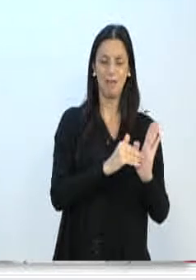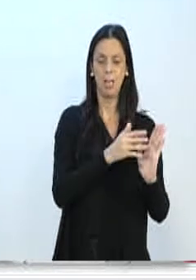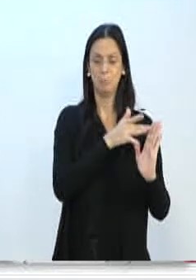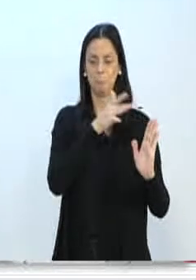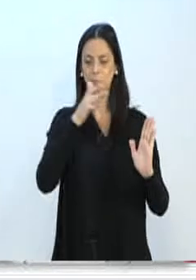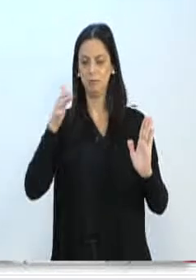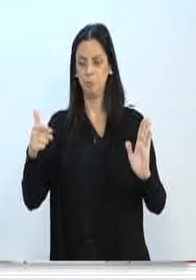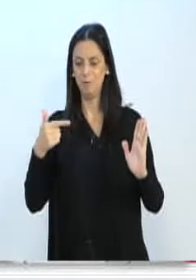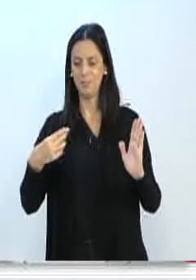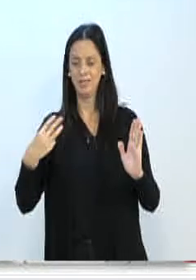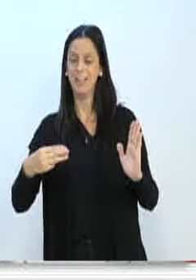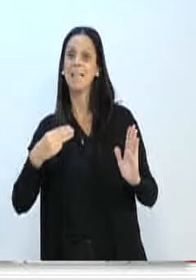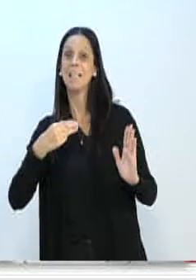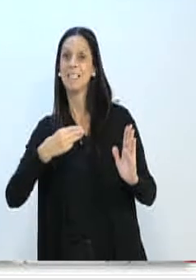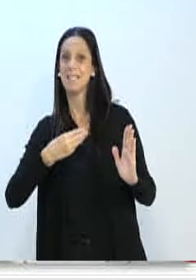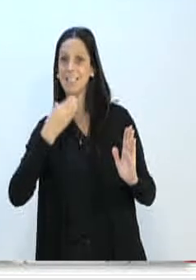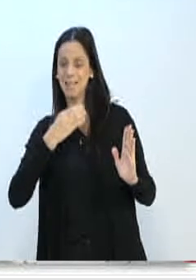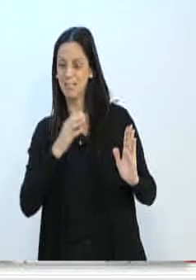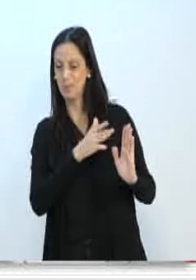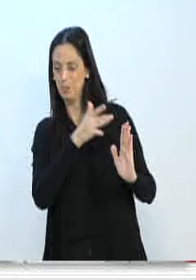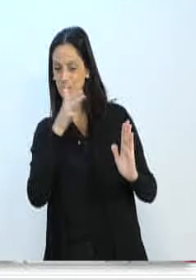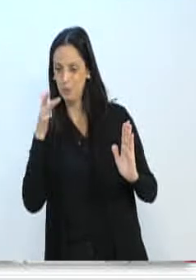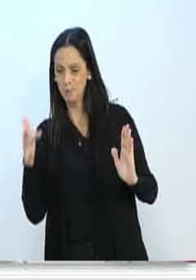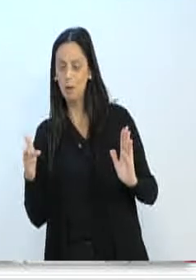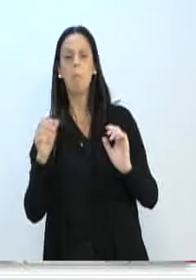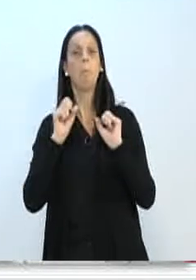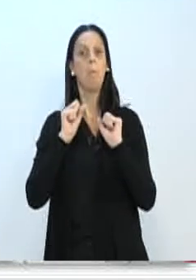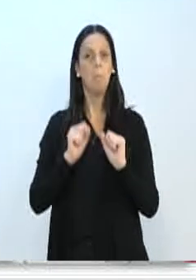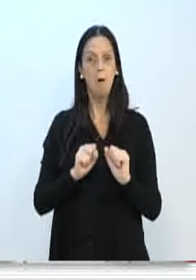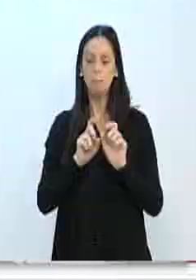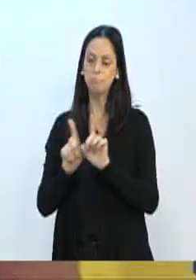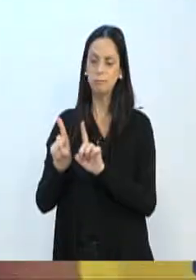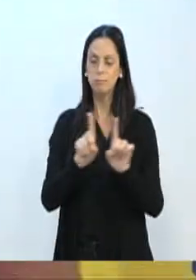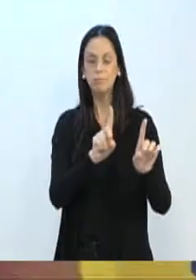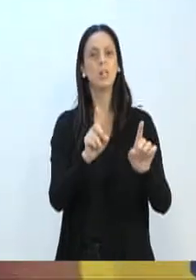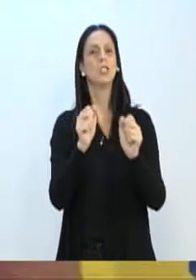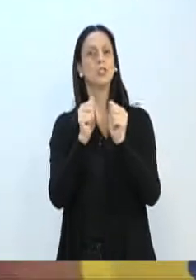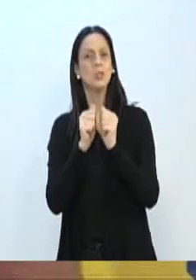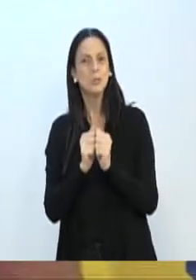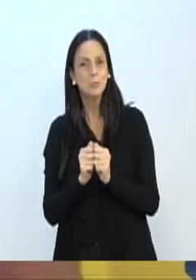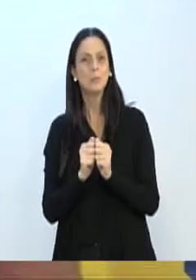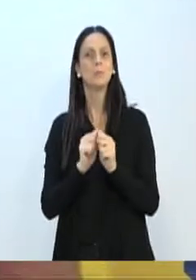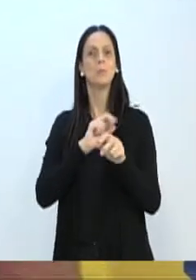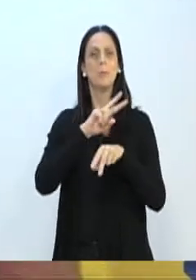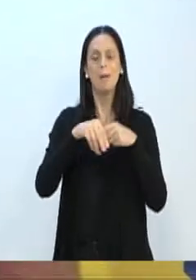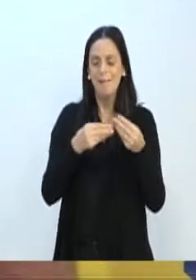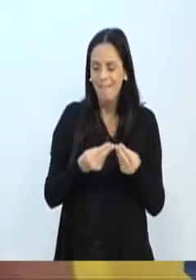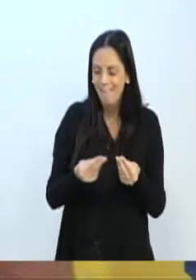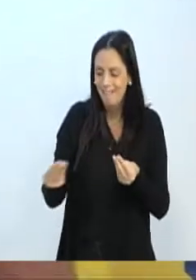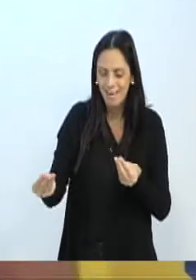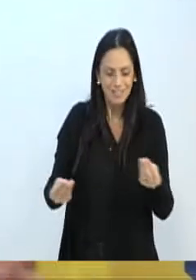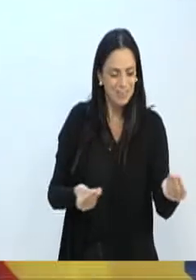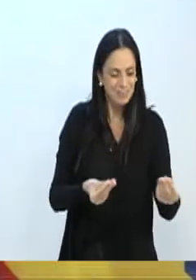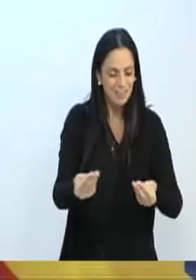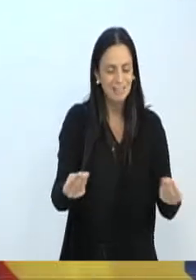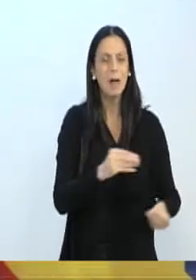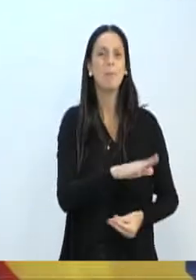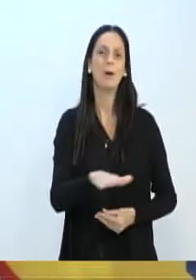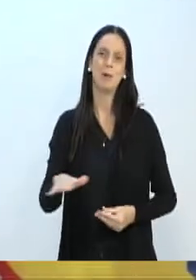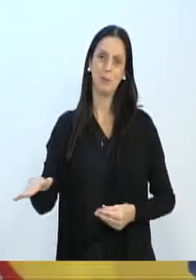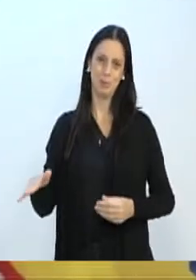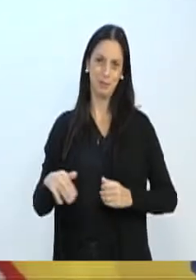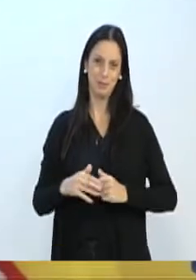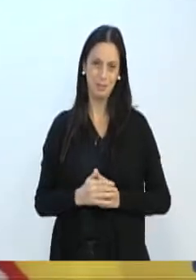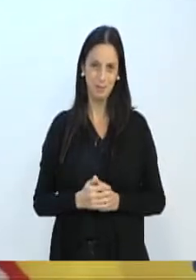juntamente com nossa equipe, com os doadores, todos os cantos da cidade do Belém, entregar em mãos esses brinquedos para essas